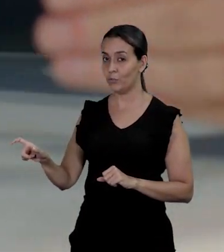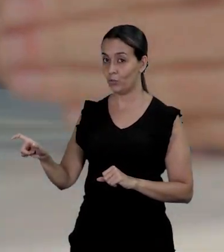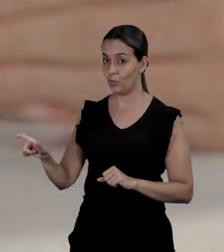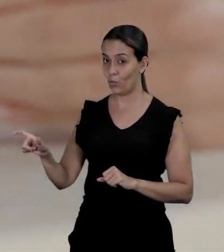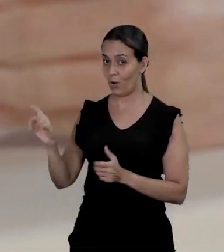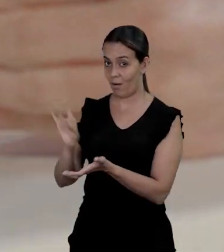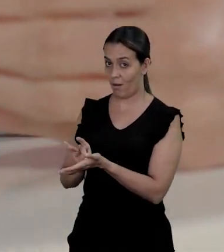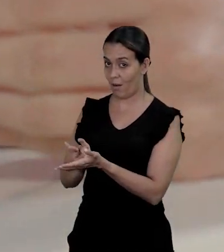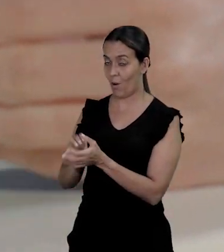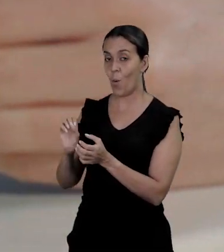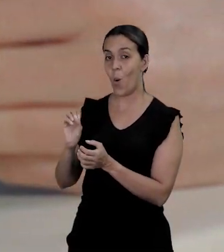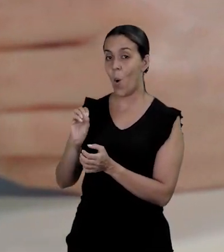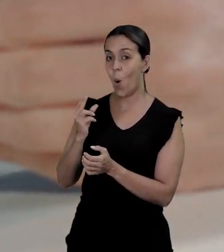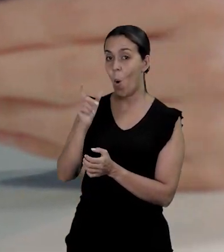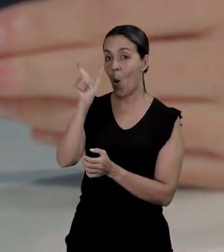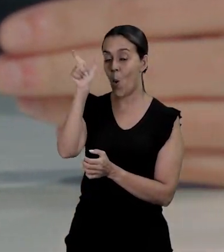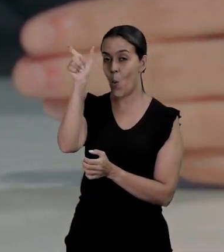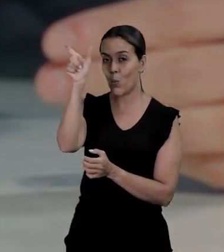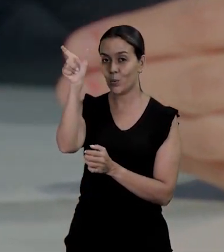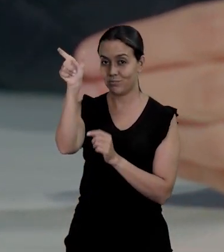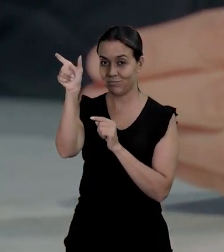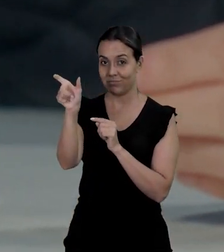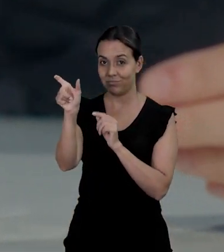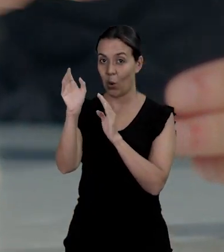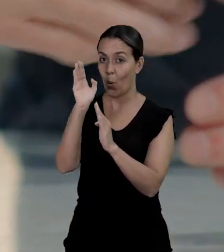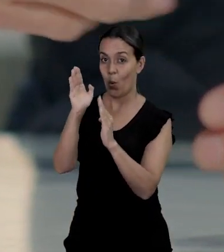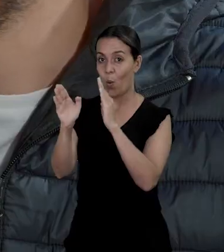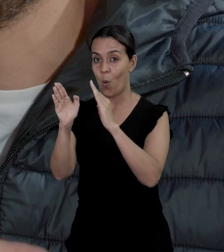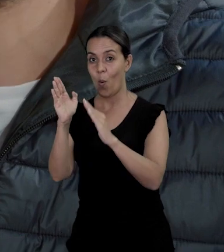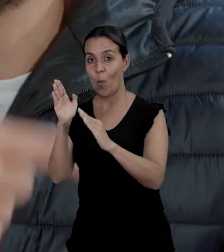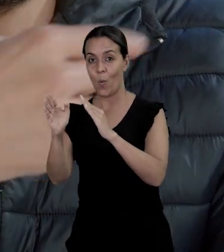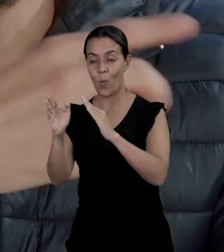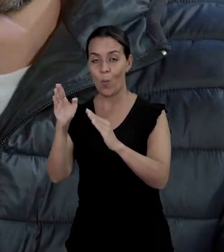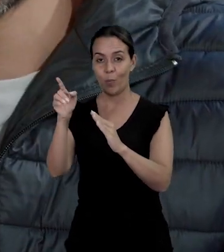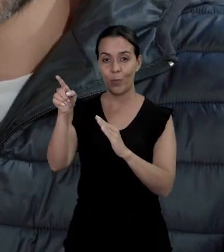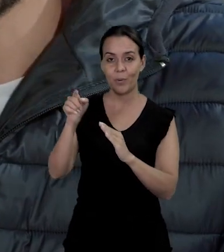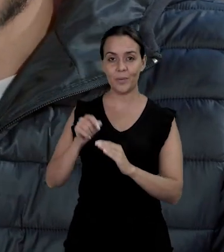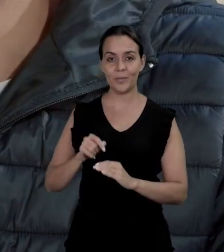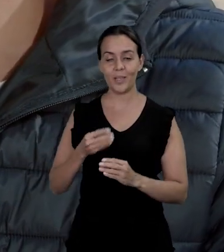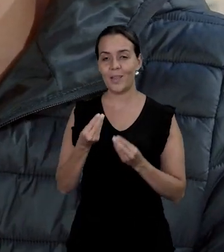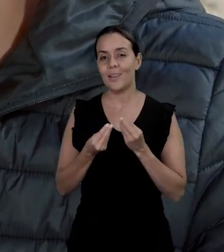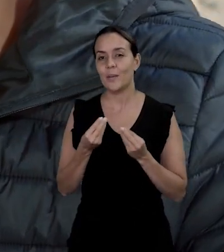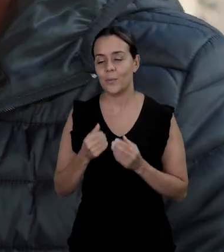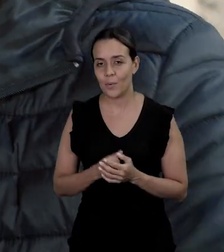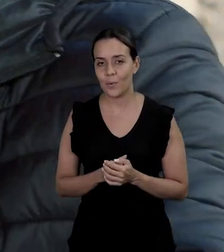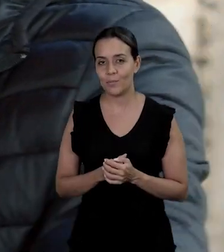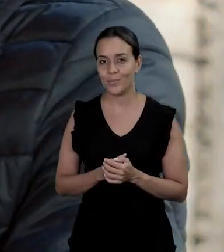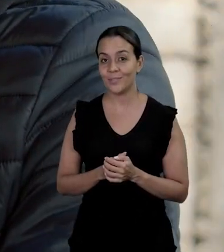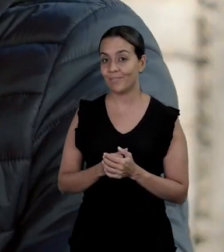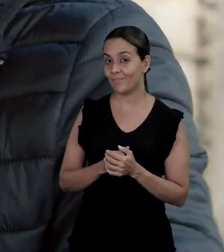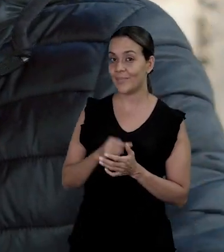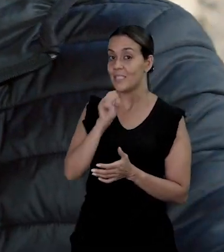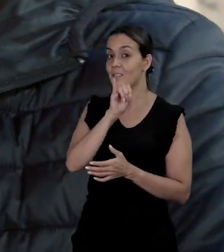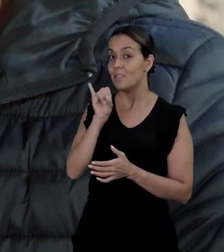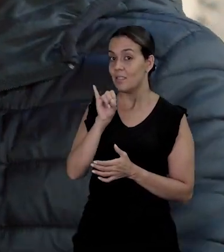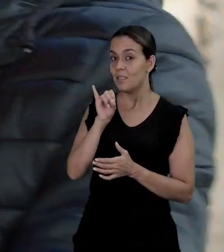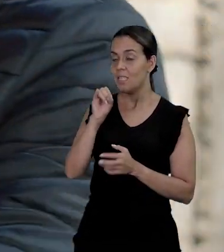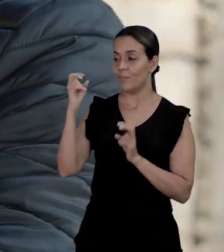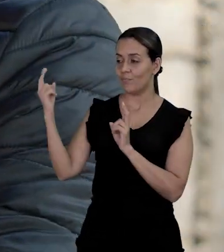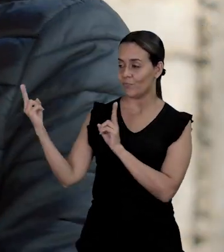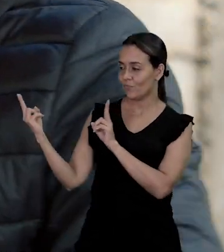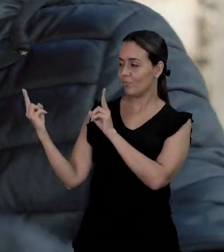está interagindo com uma interface que pode ser, não precisa ser no metaverso, mas pode ser assistentes por